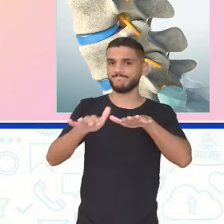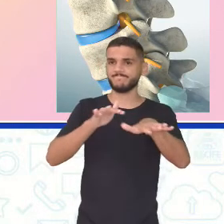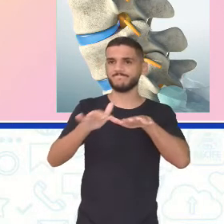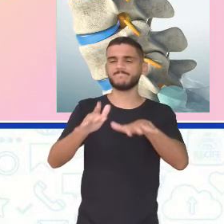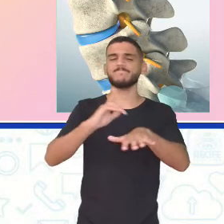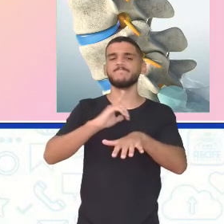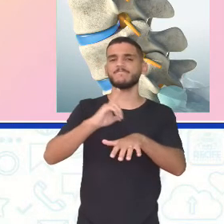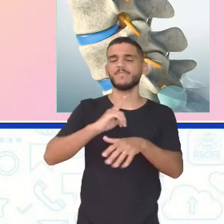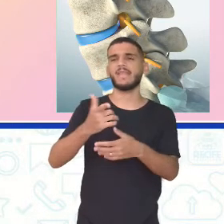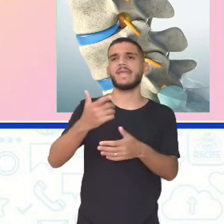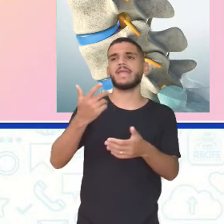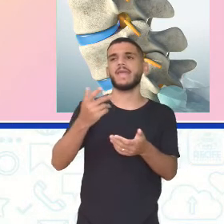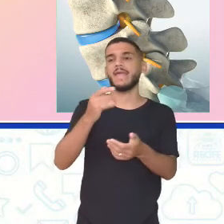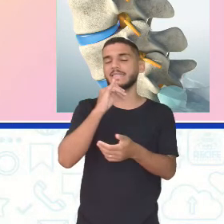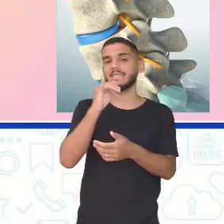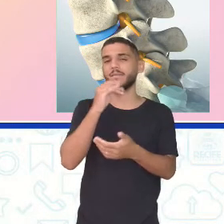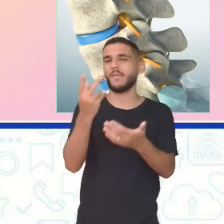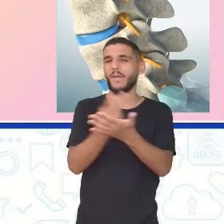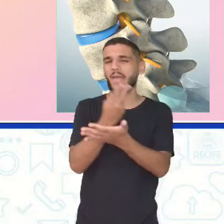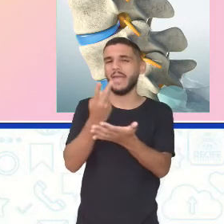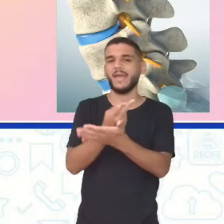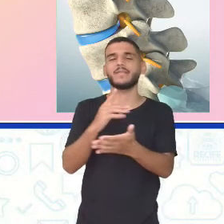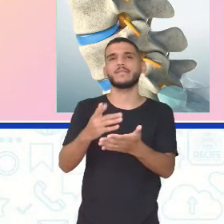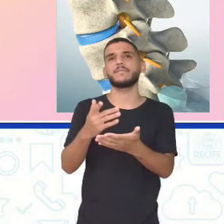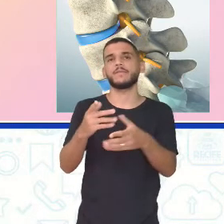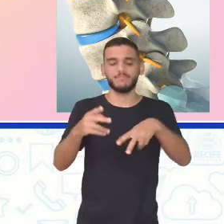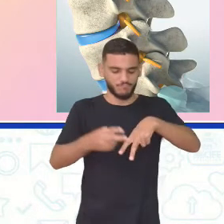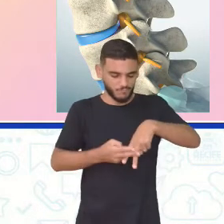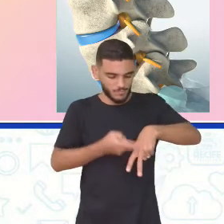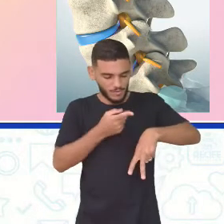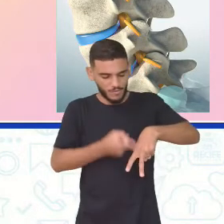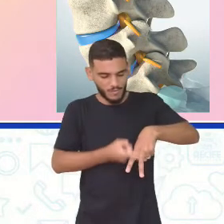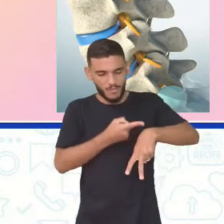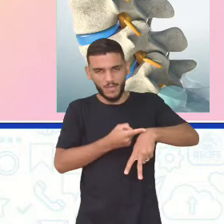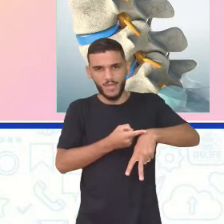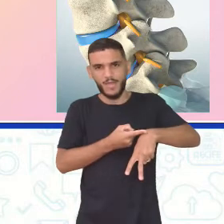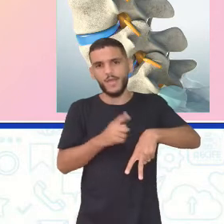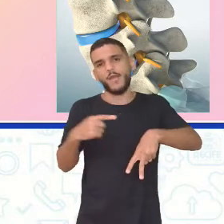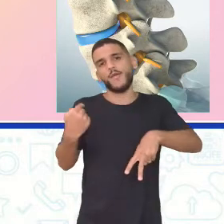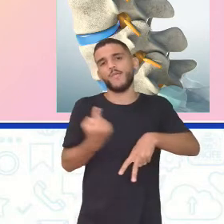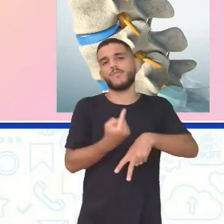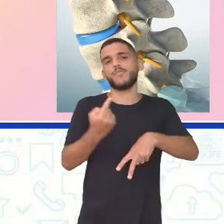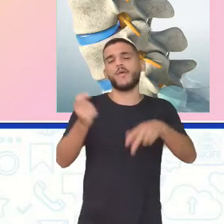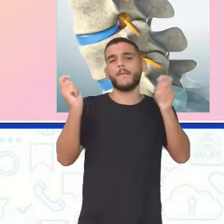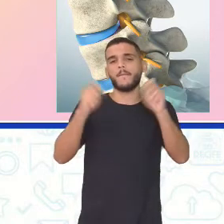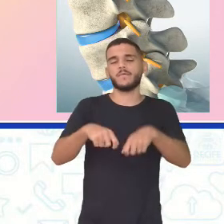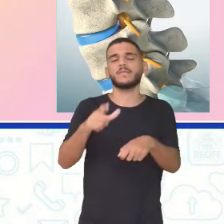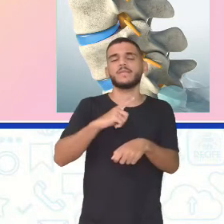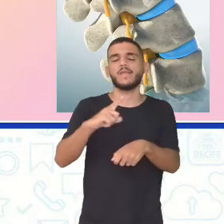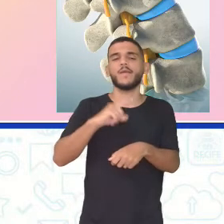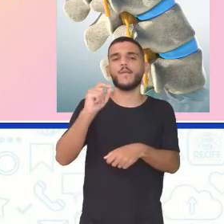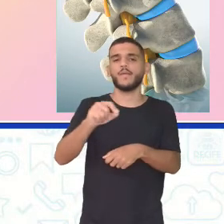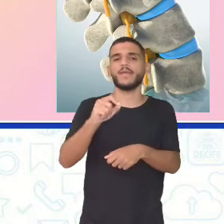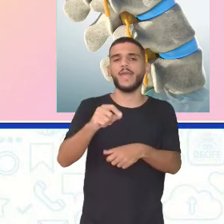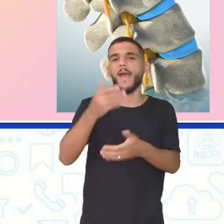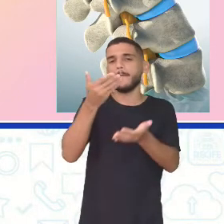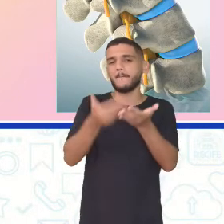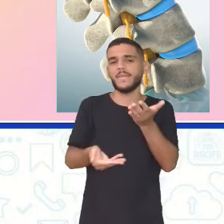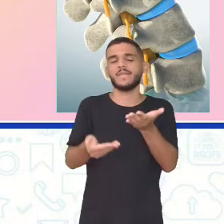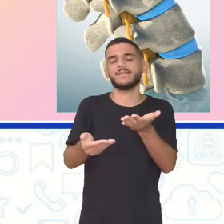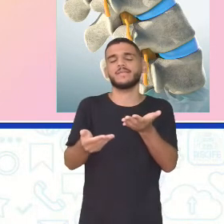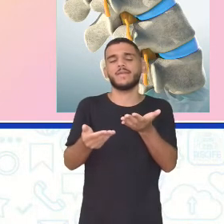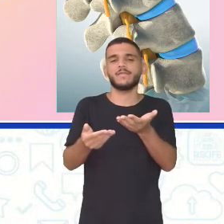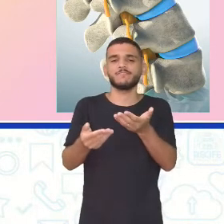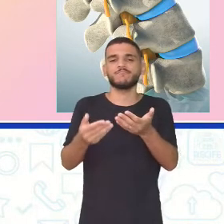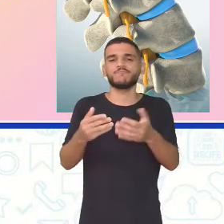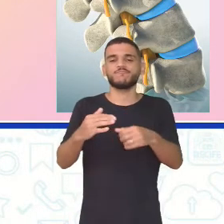de forma errada, principalmente os membros superiores e inferiores, a gente pode ter desgaste aí desse tecido cartilaginoso.